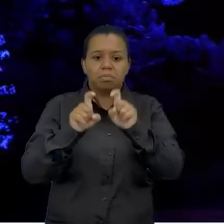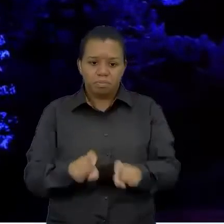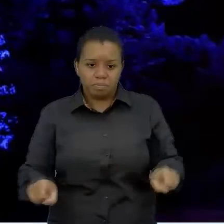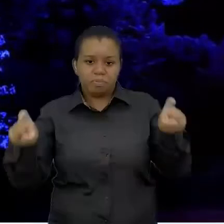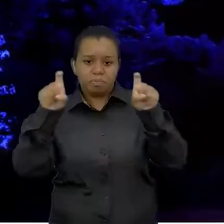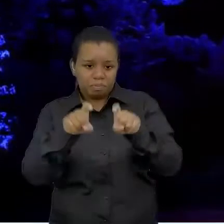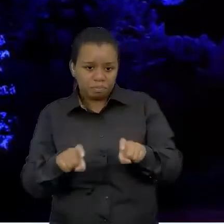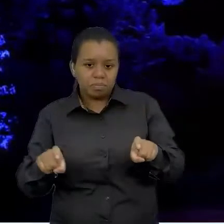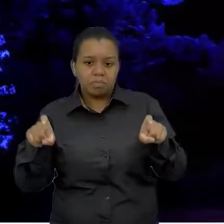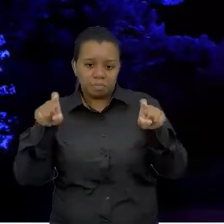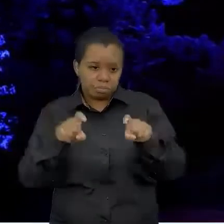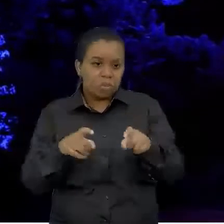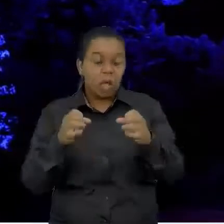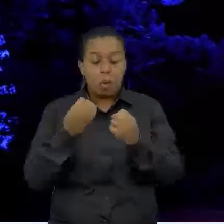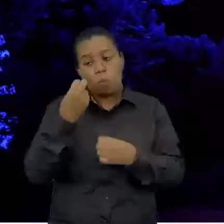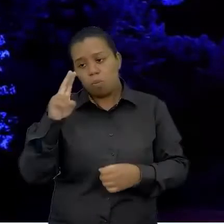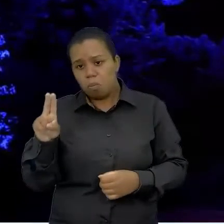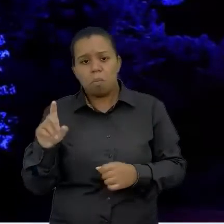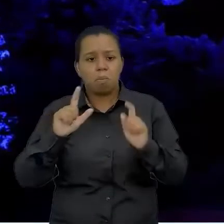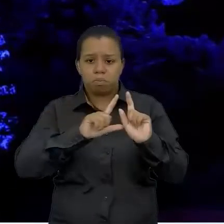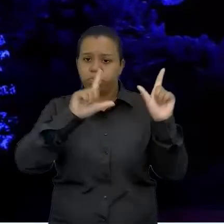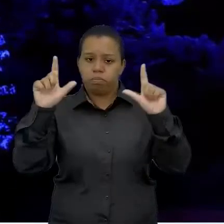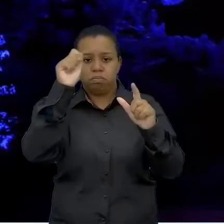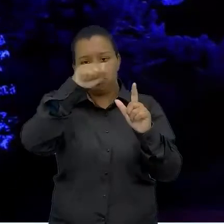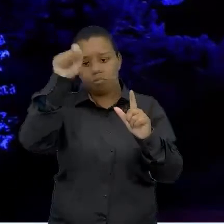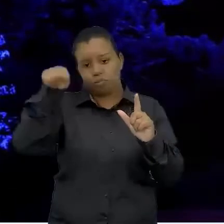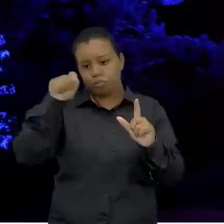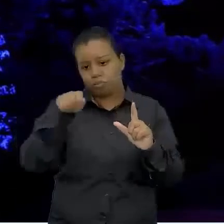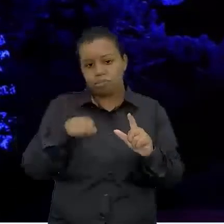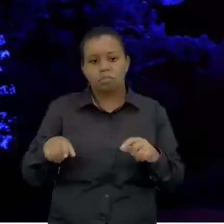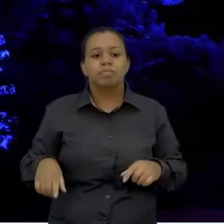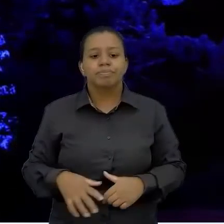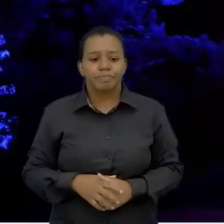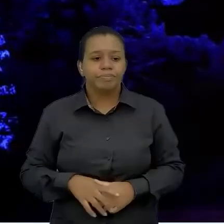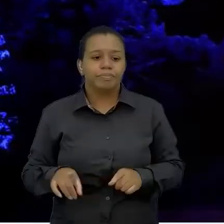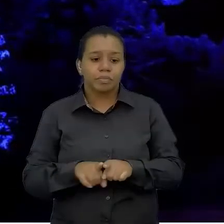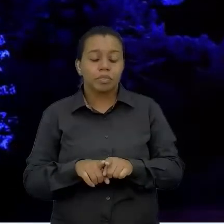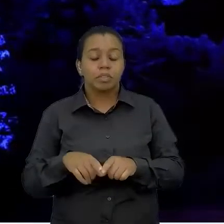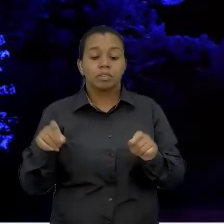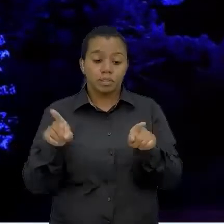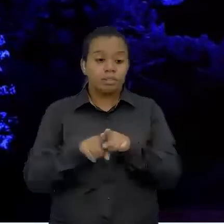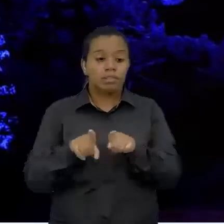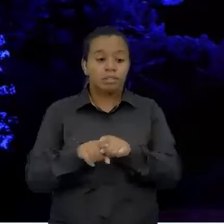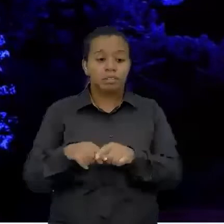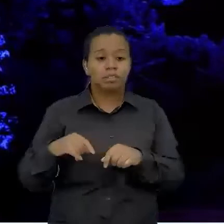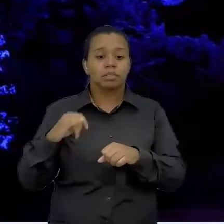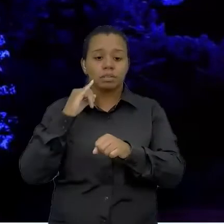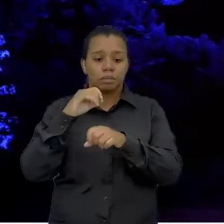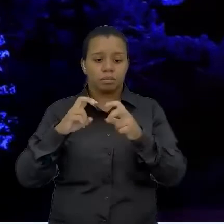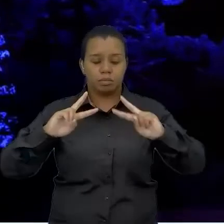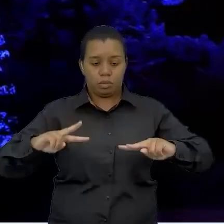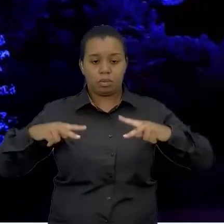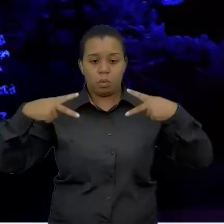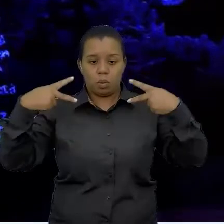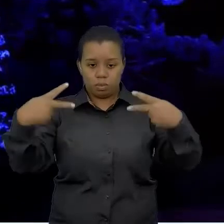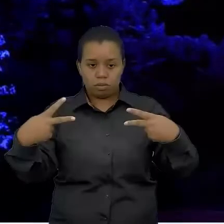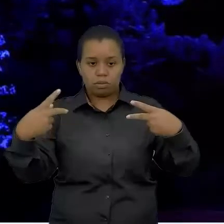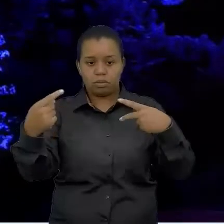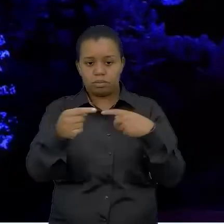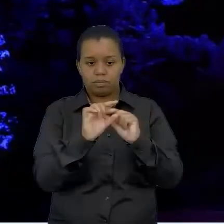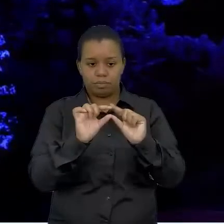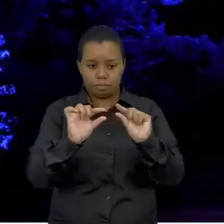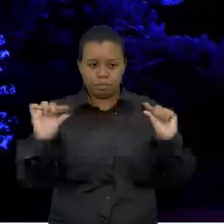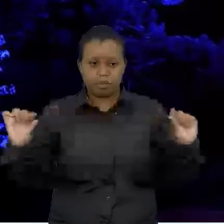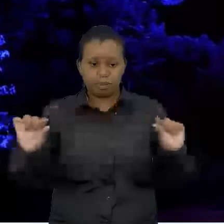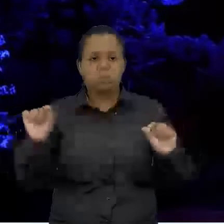maneira analógica. E aí tem até o link aí mostrando aí para vocês, na qual vocês podem estar utilizando. E aí nós temos aí